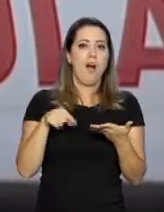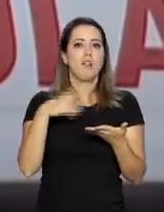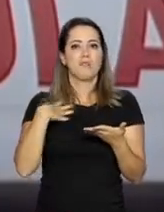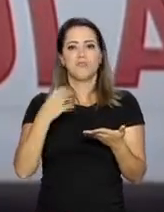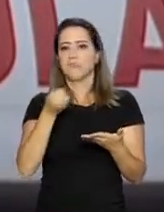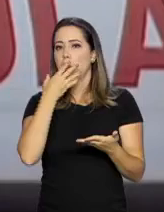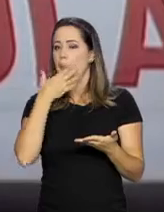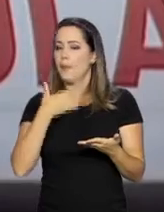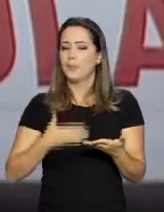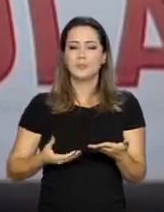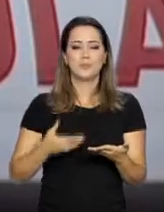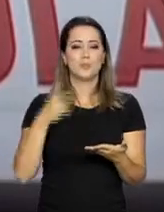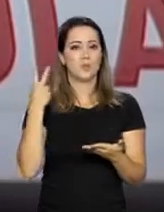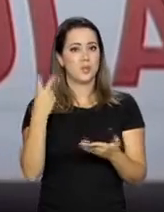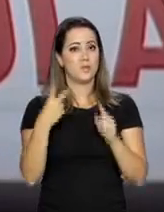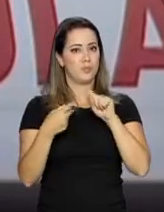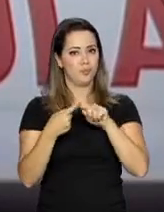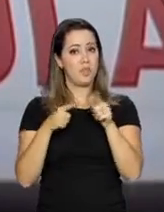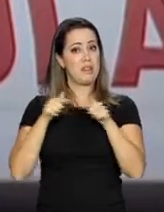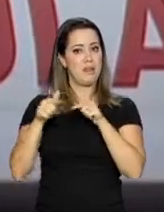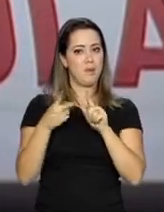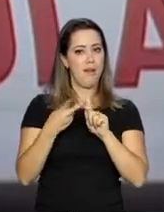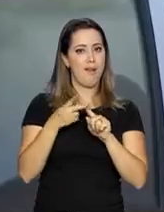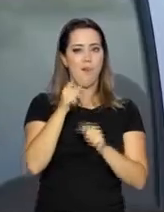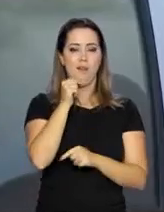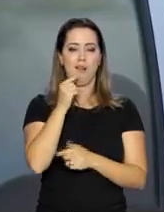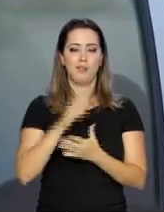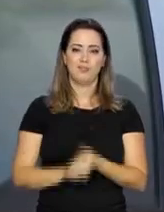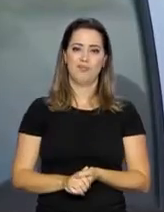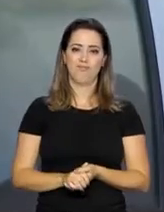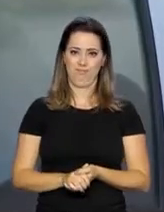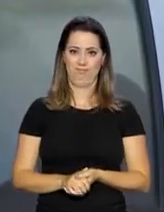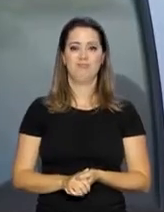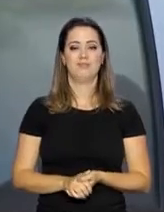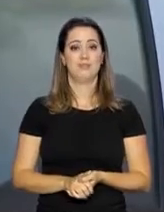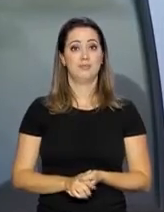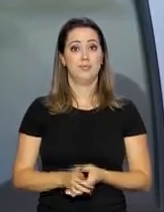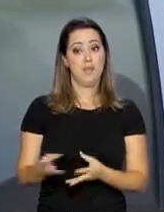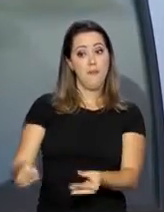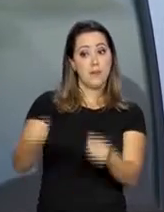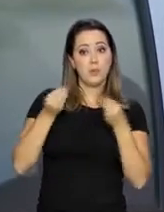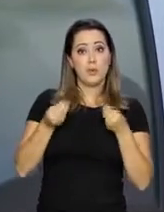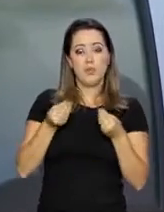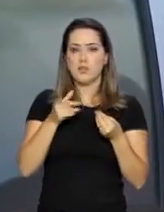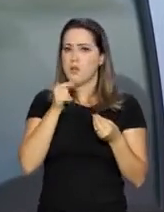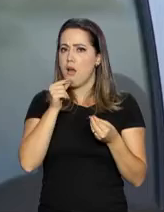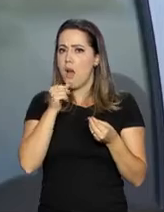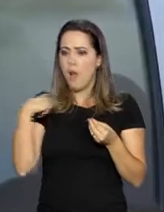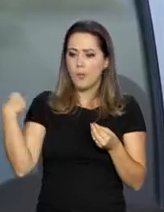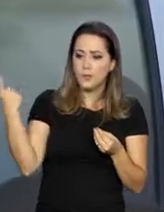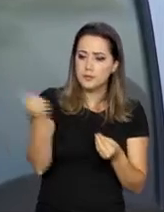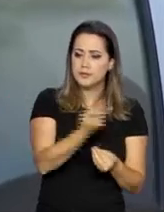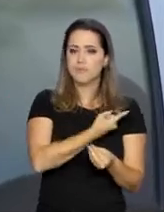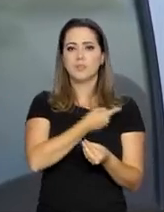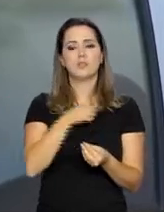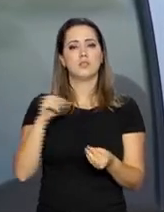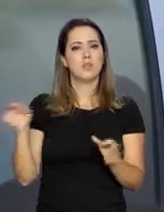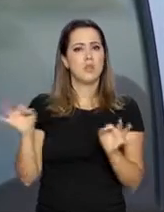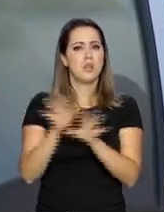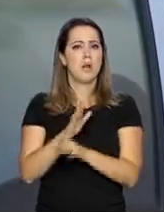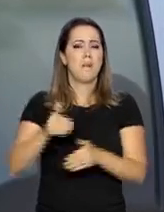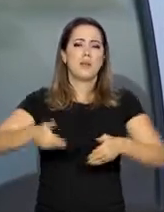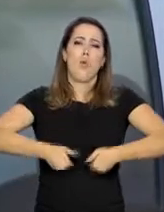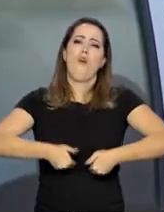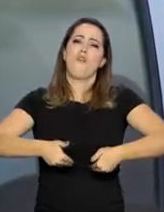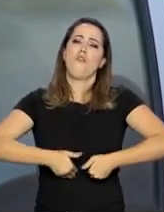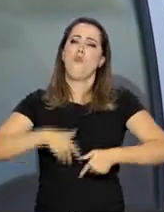beneficiado tem emprego e água vai trazer um benefício de irrigação para todos nós né acabando com a fome